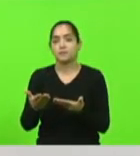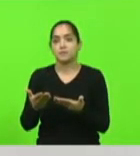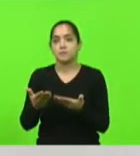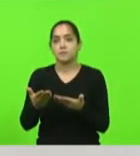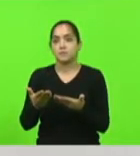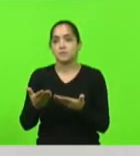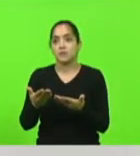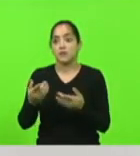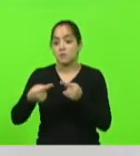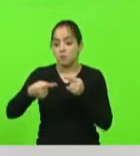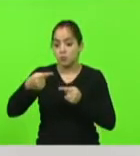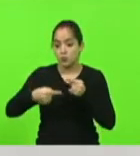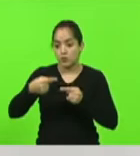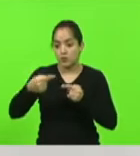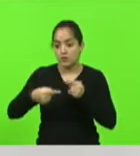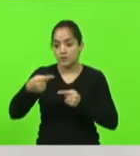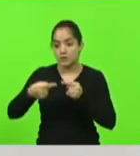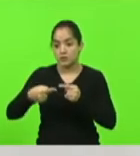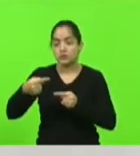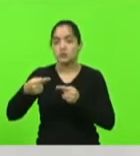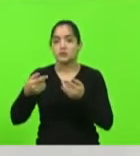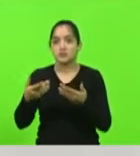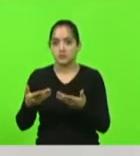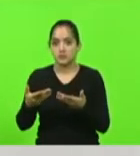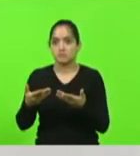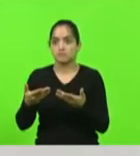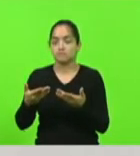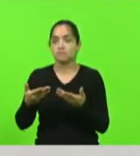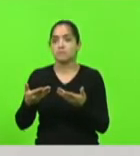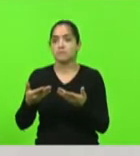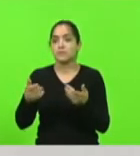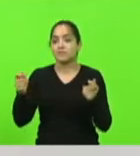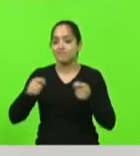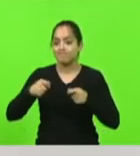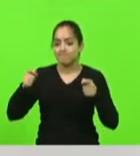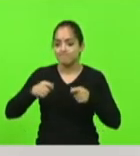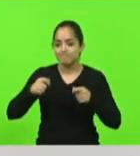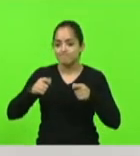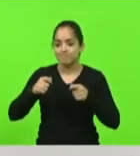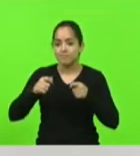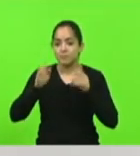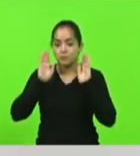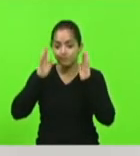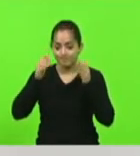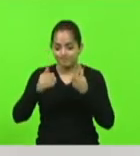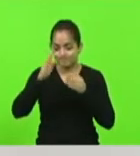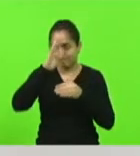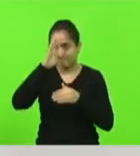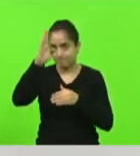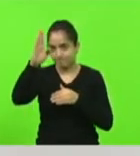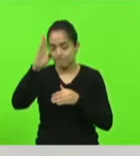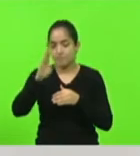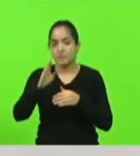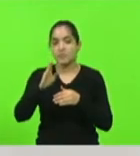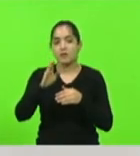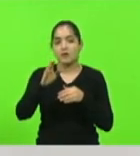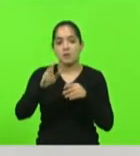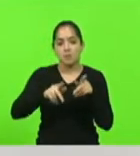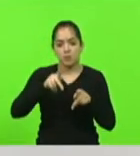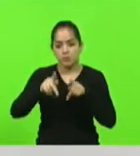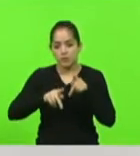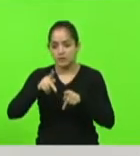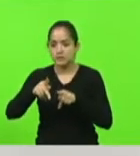uma política, né, que a gente realmente consiga ter o foco principal, que é o cidadão catarinense,